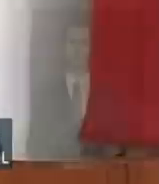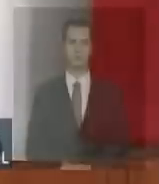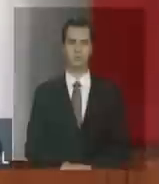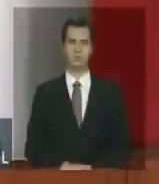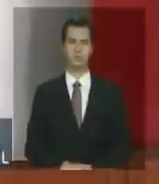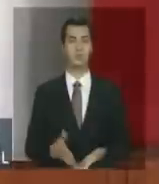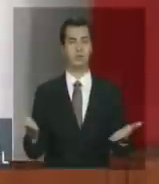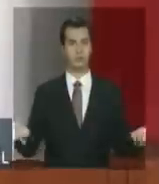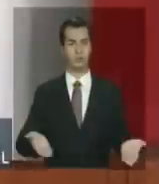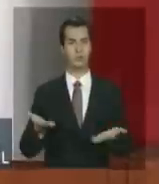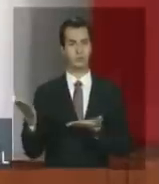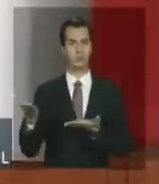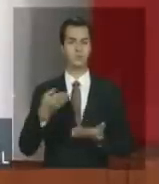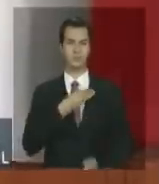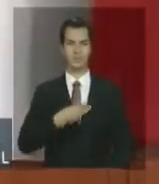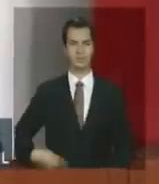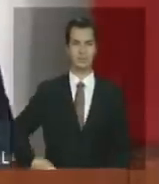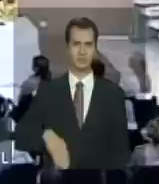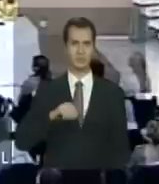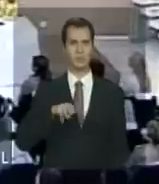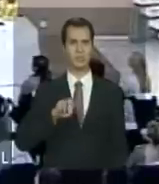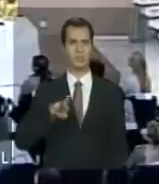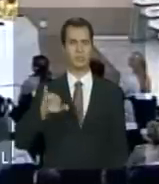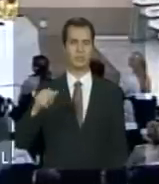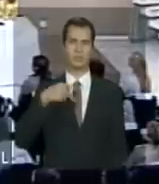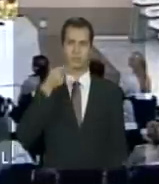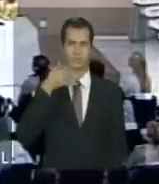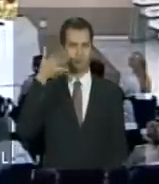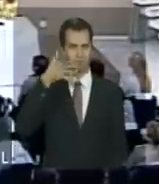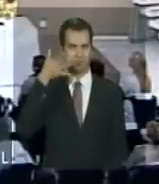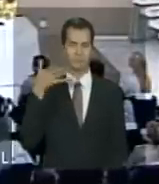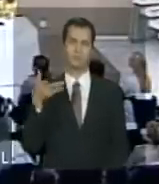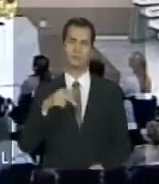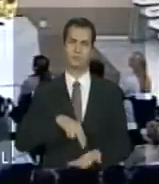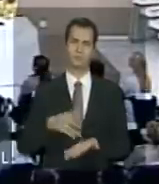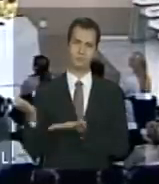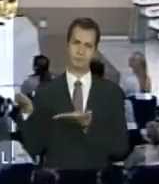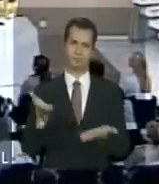Passamos a palavra neste momento à ministra Miriam Belchior.